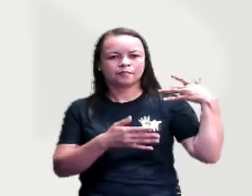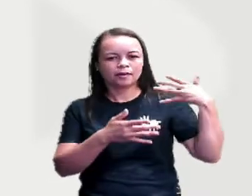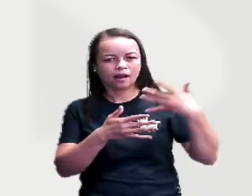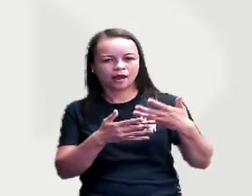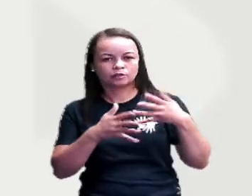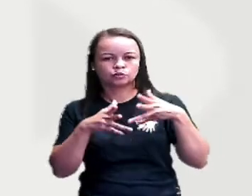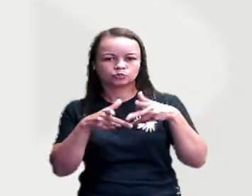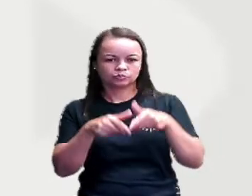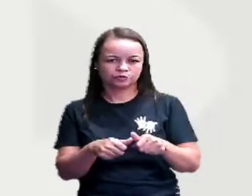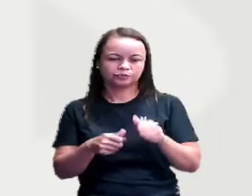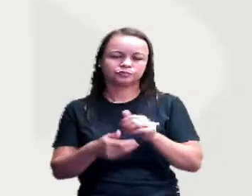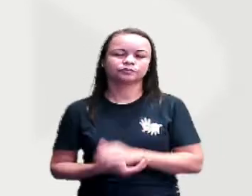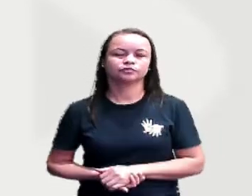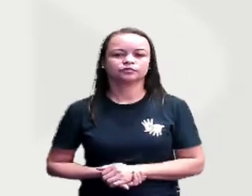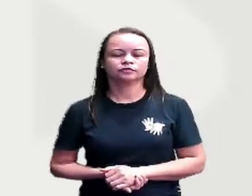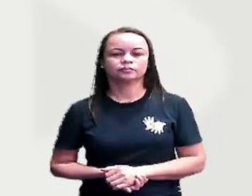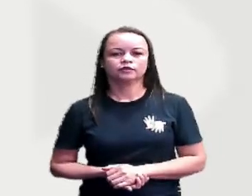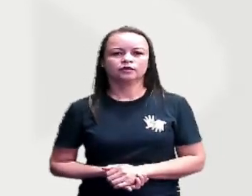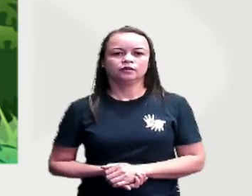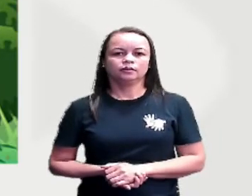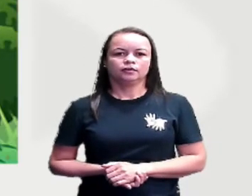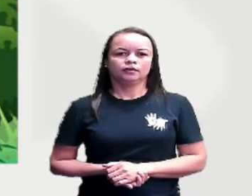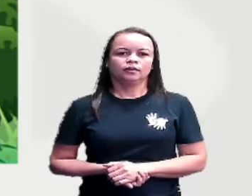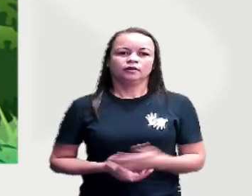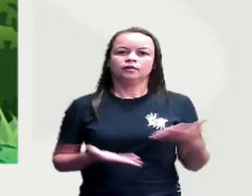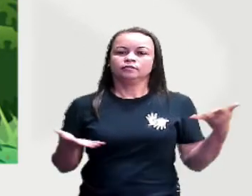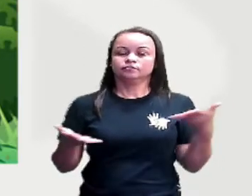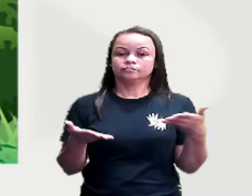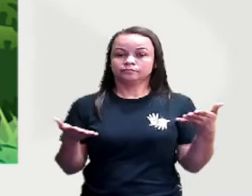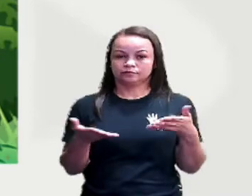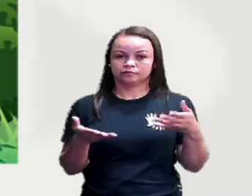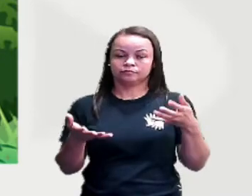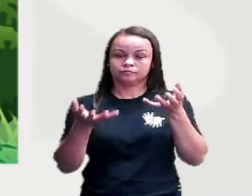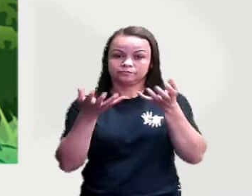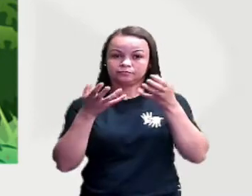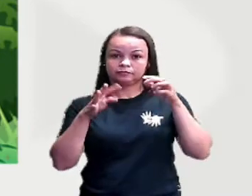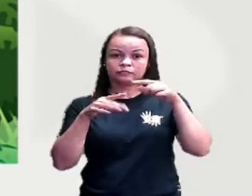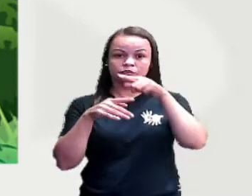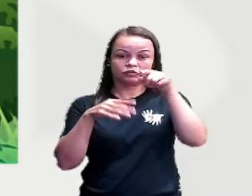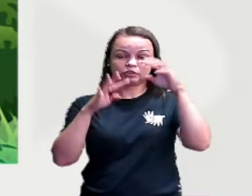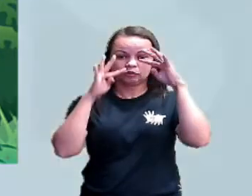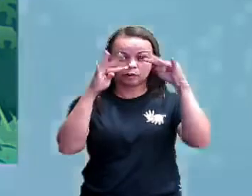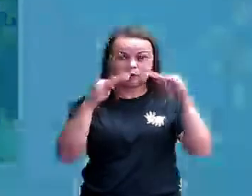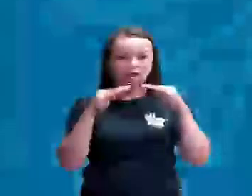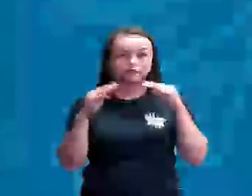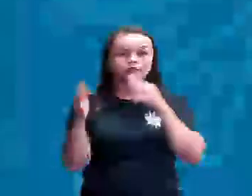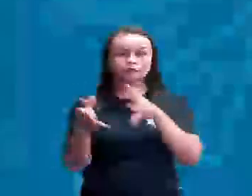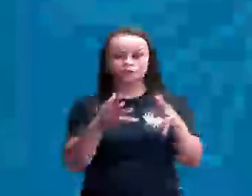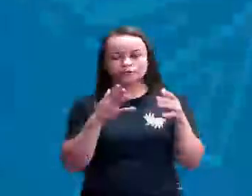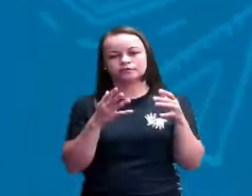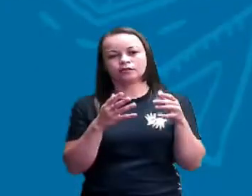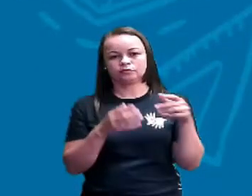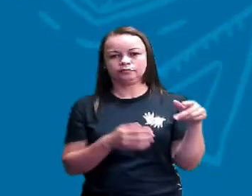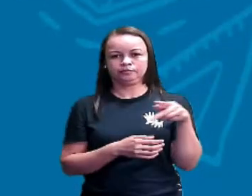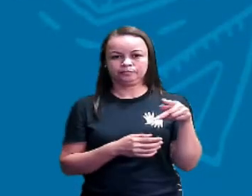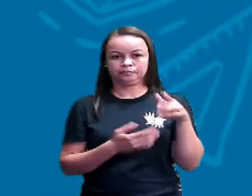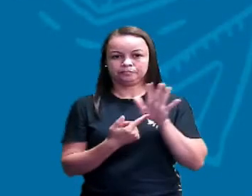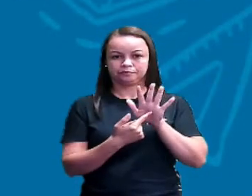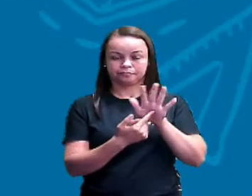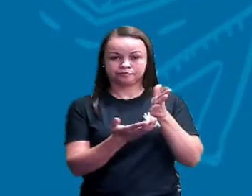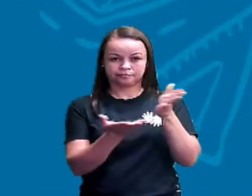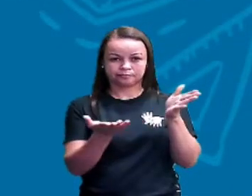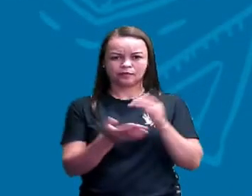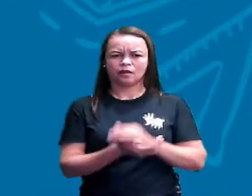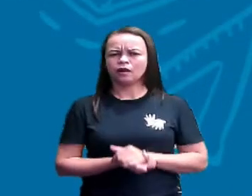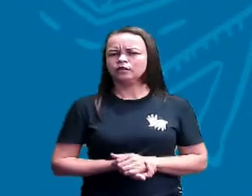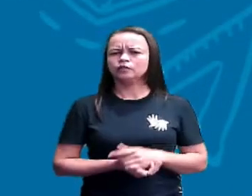tudo isso. Agora eu quero que vocês, ó, prestem atenção aqui em Tia Cris. Vamos ver aqui, ó.